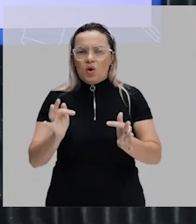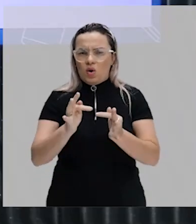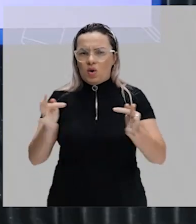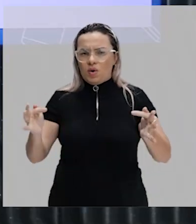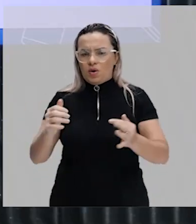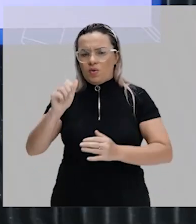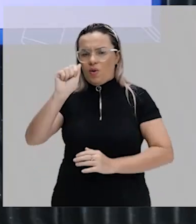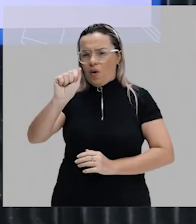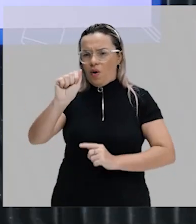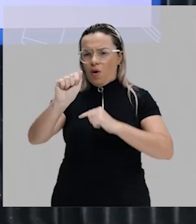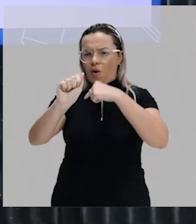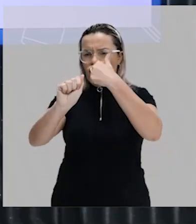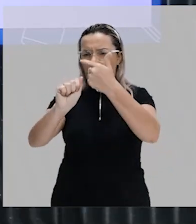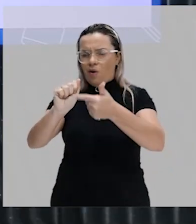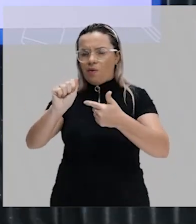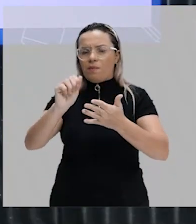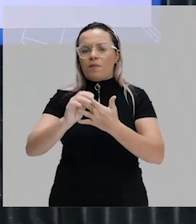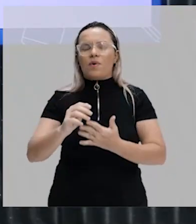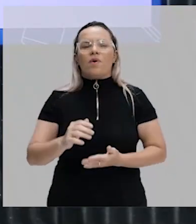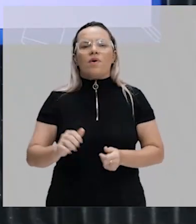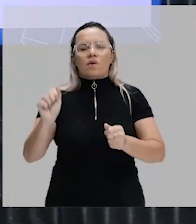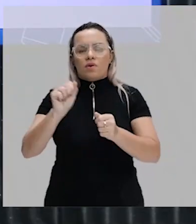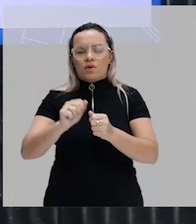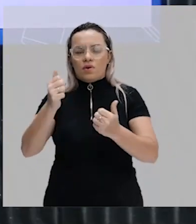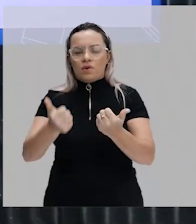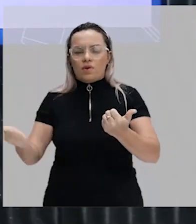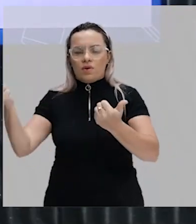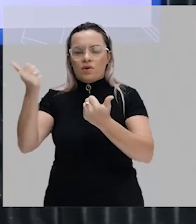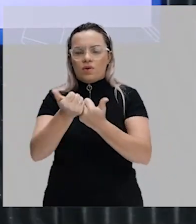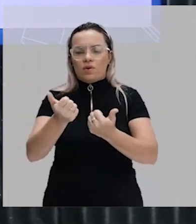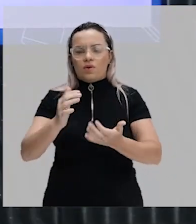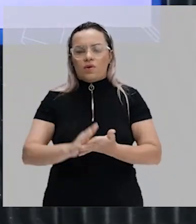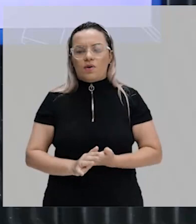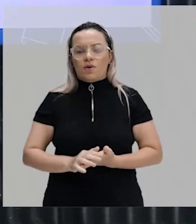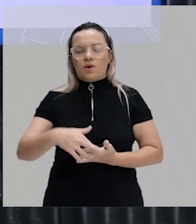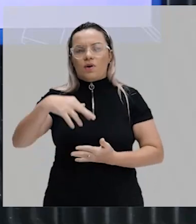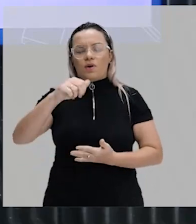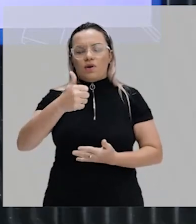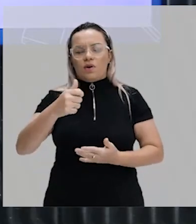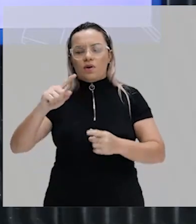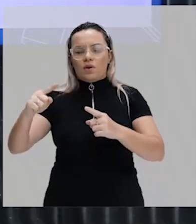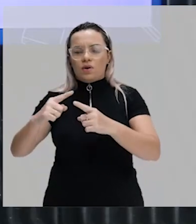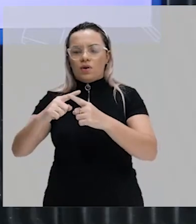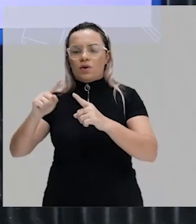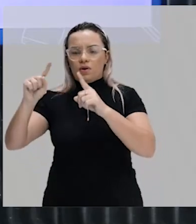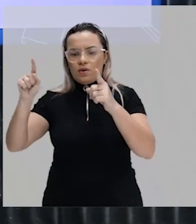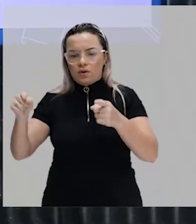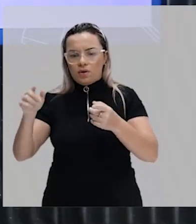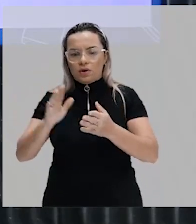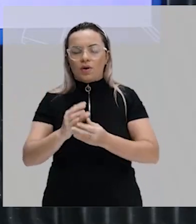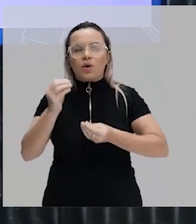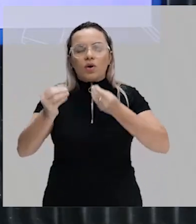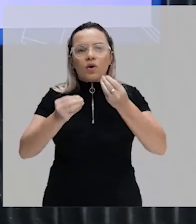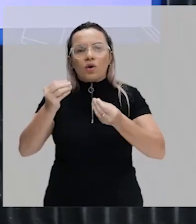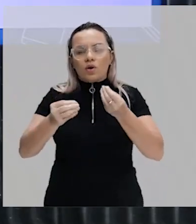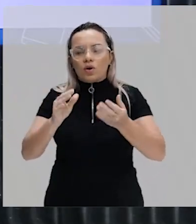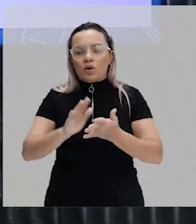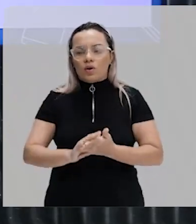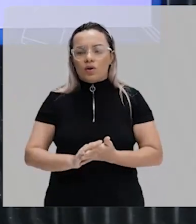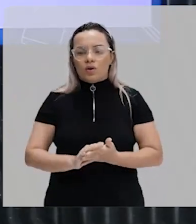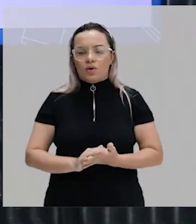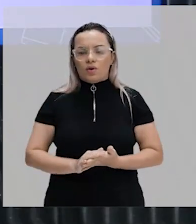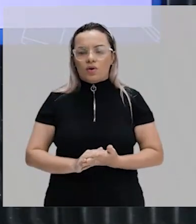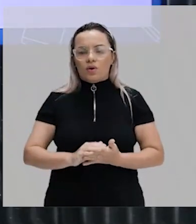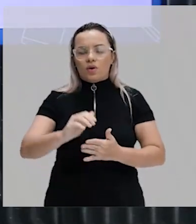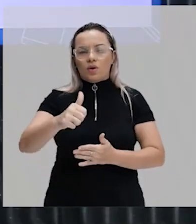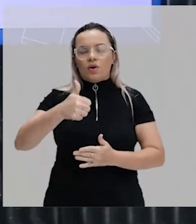A? Então, aqui, ó, foi feita a substituição, 1 mais I. E o I, como é que ficou?